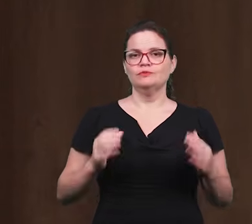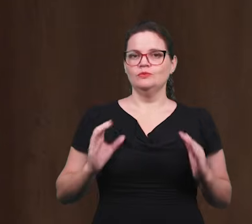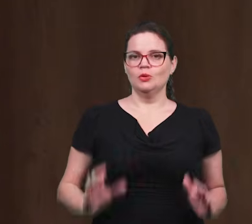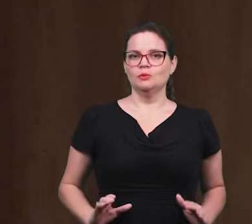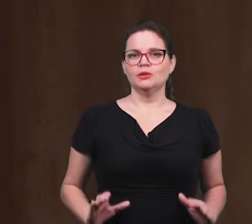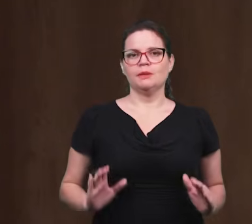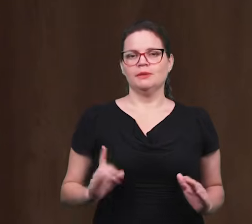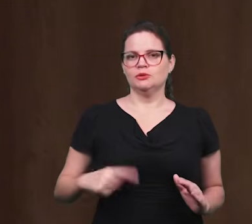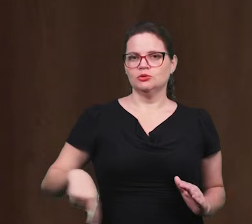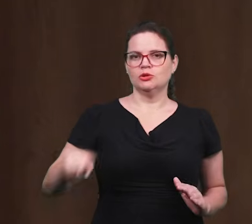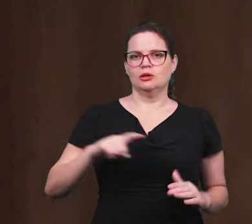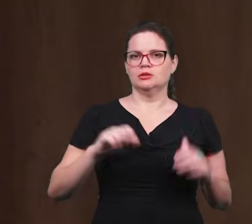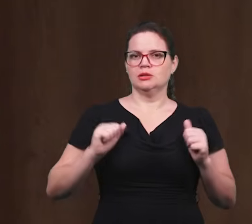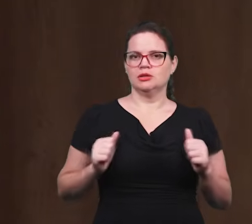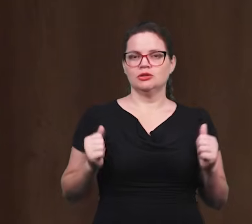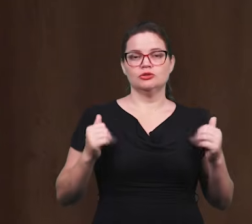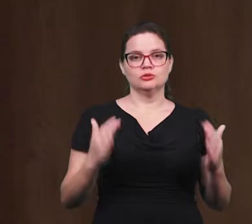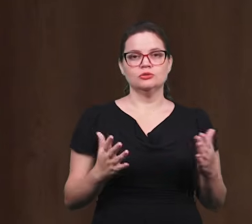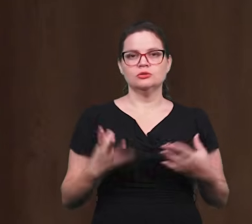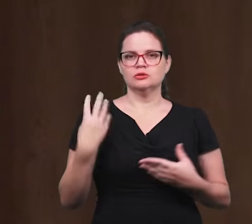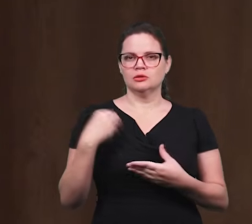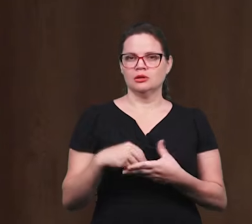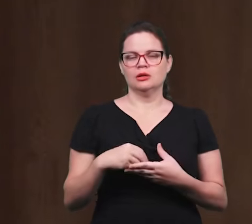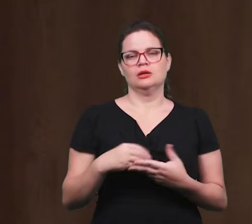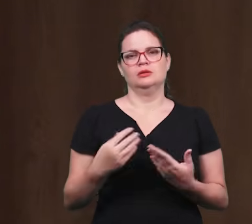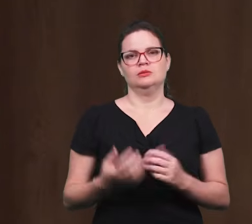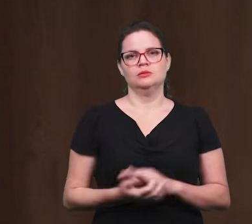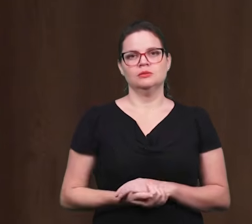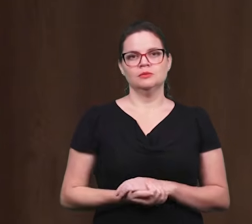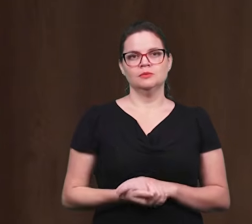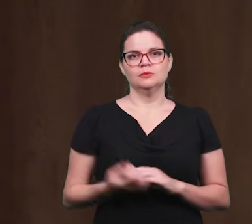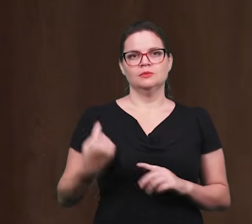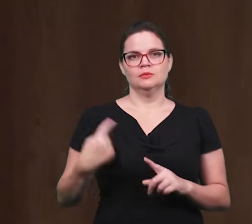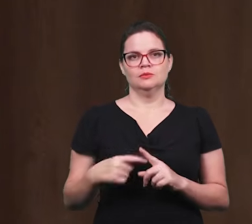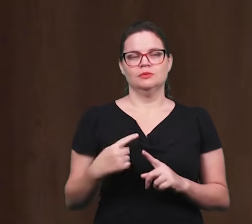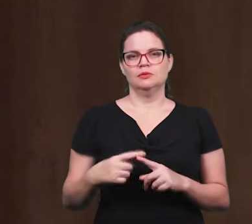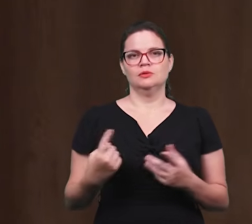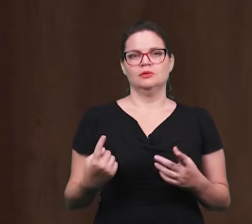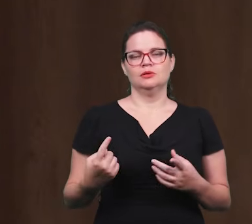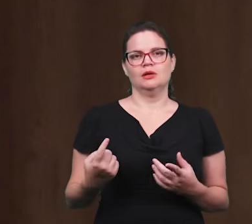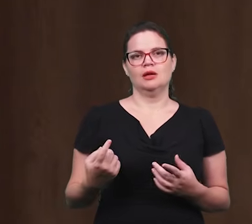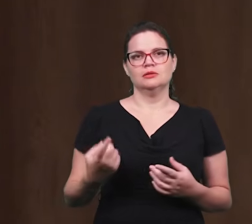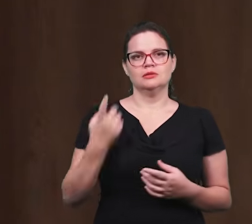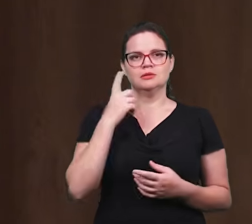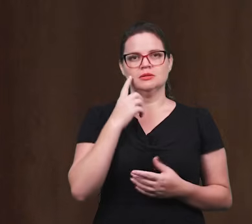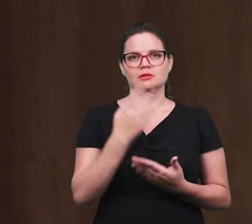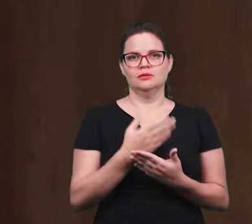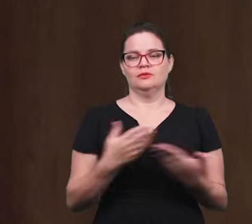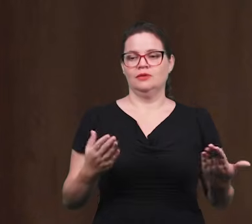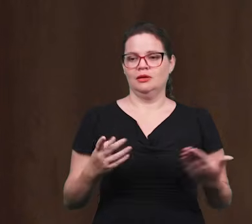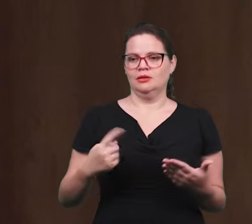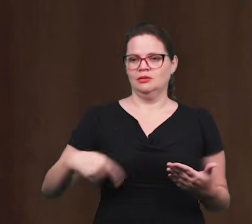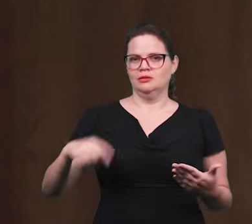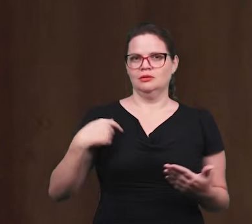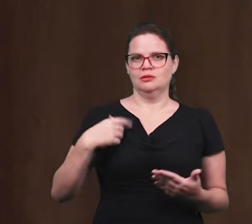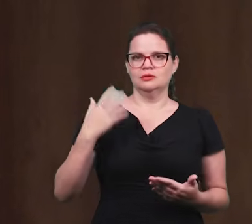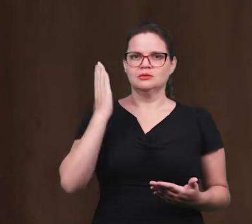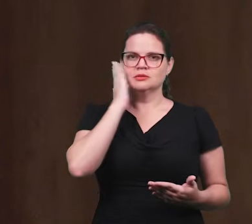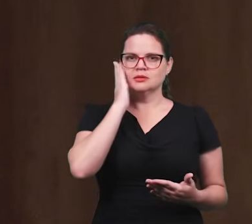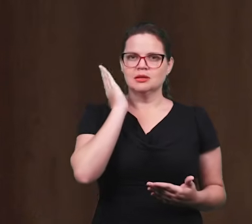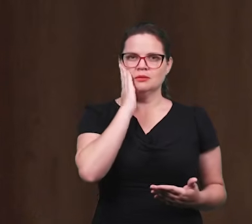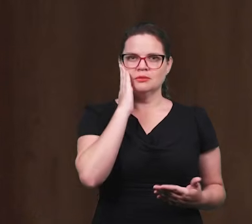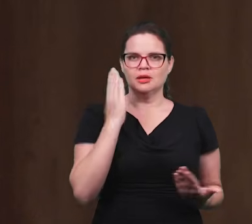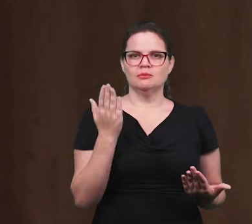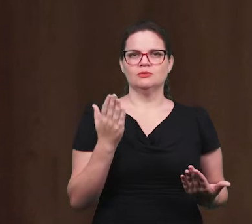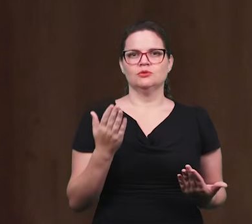A atitude. Rapaz, não tem ser humano que consiga se sobrepor